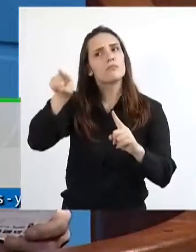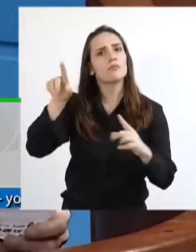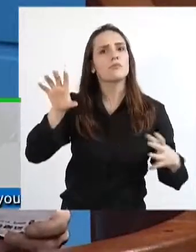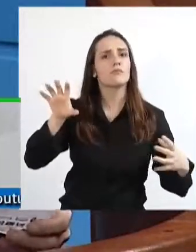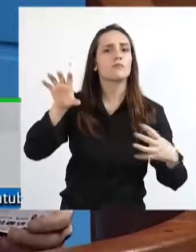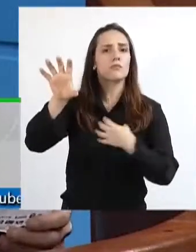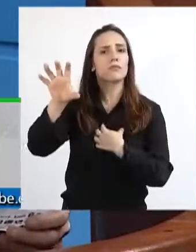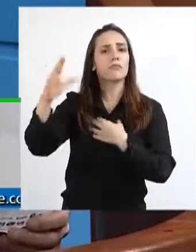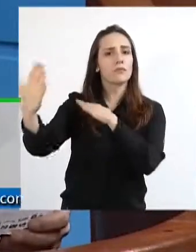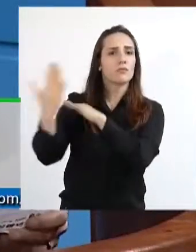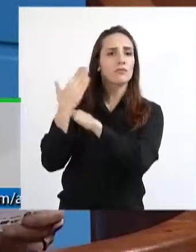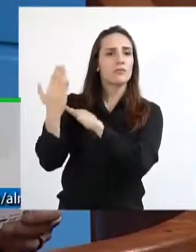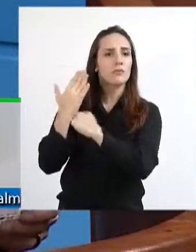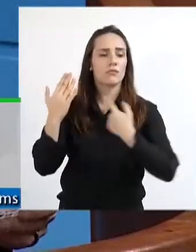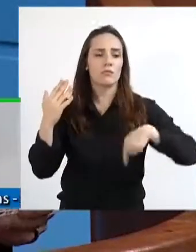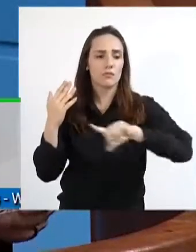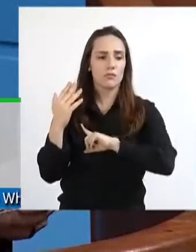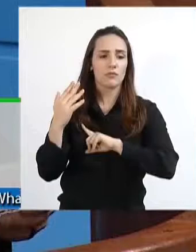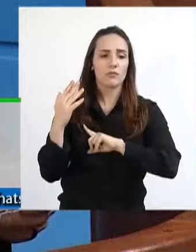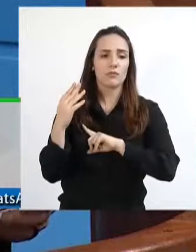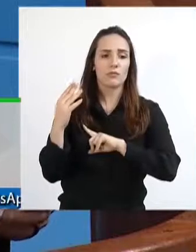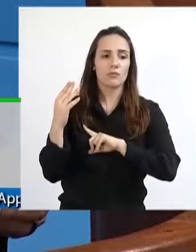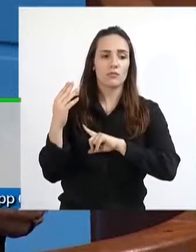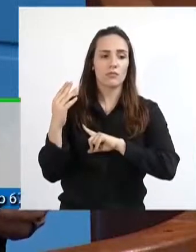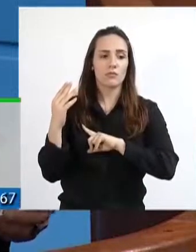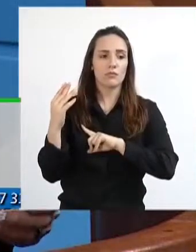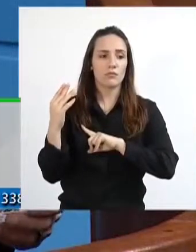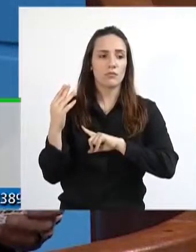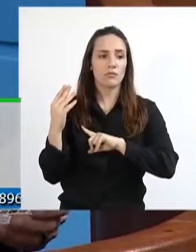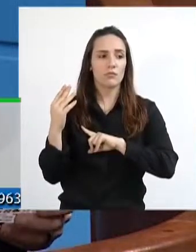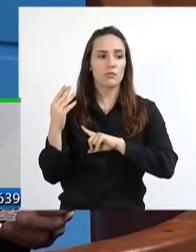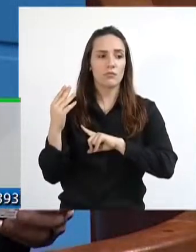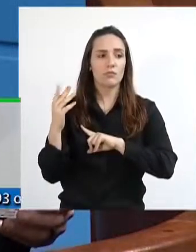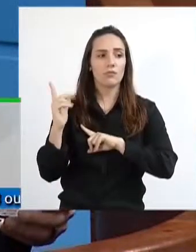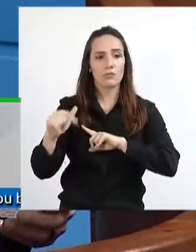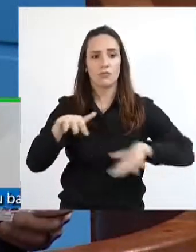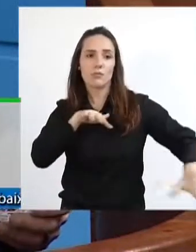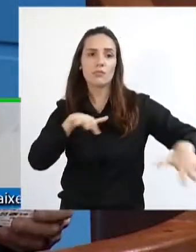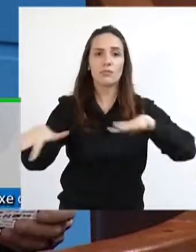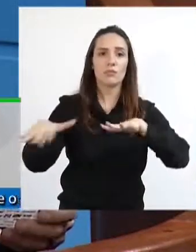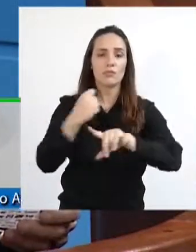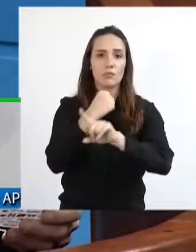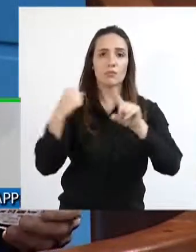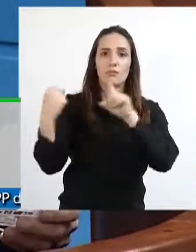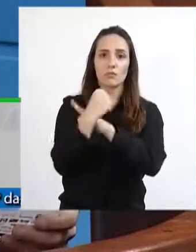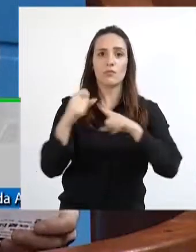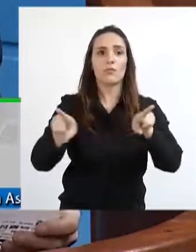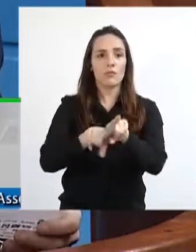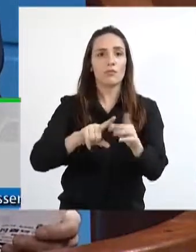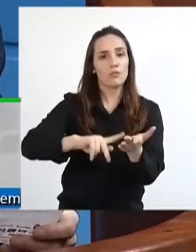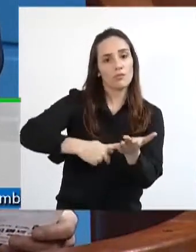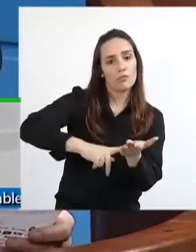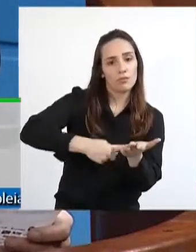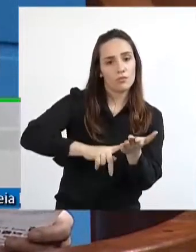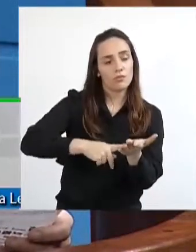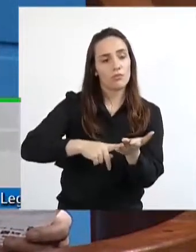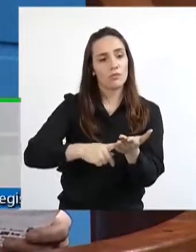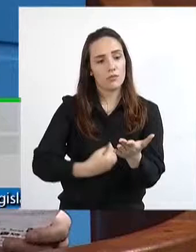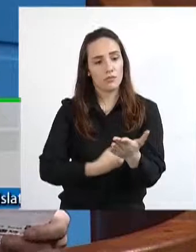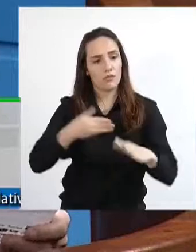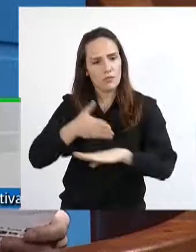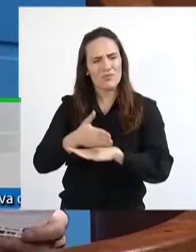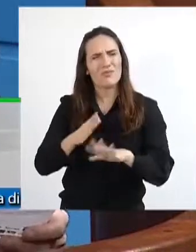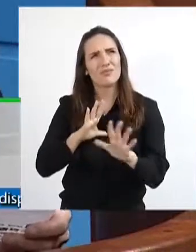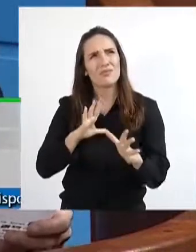sensíveis aos apelos dos movimentos sociais, dos sindicatos que estiveram presentes aqui, mais